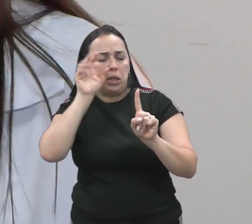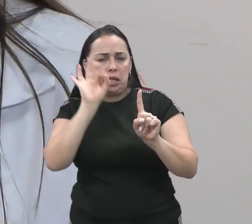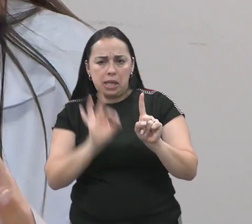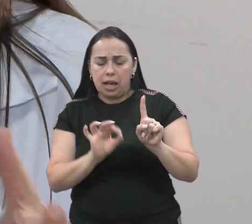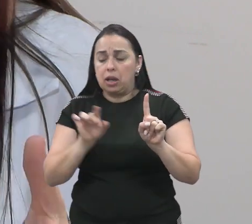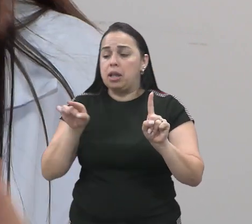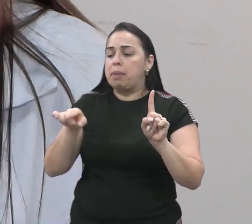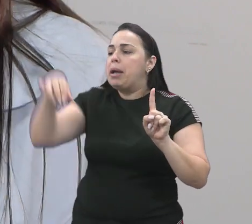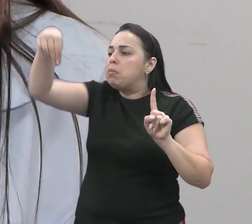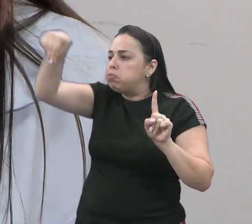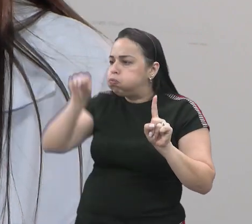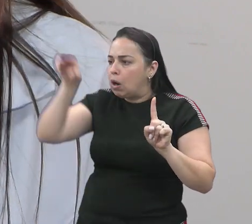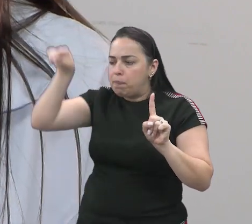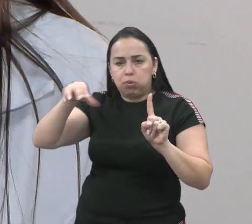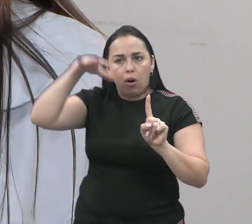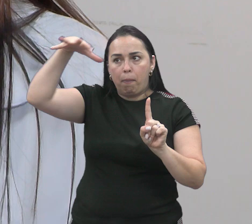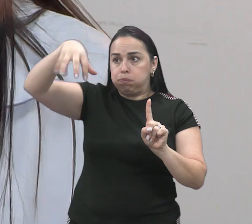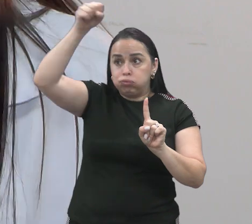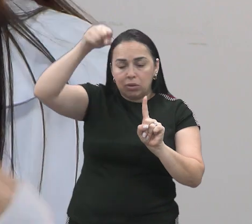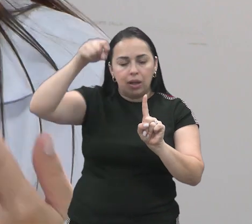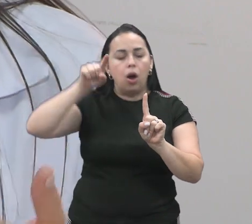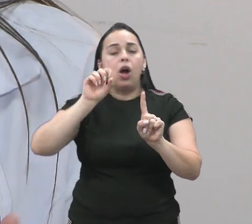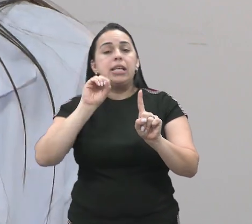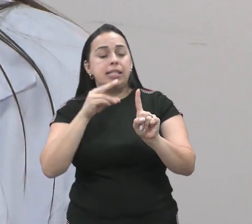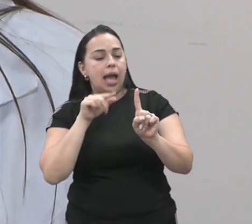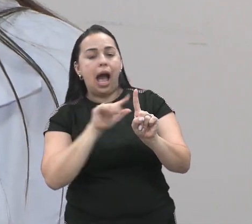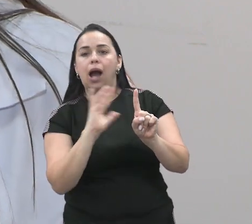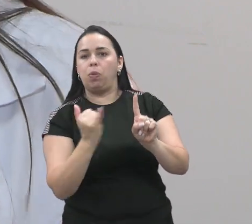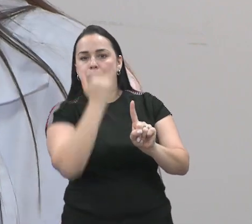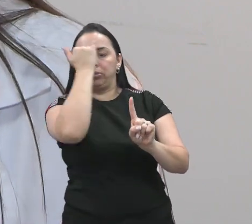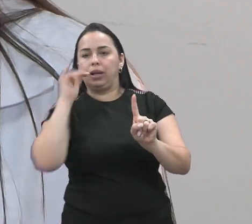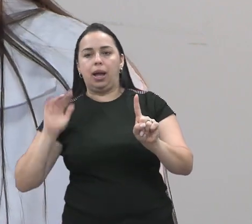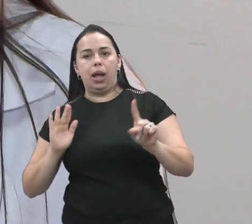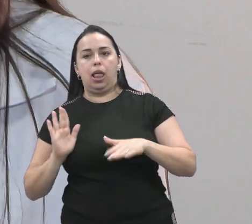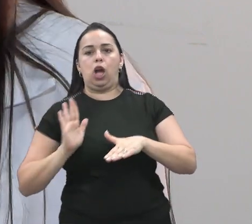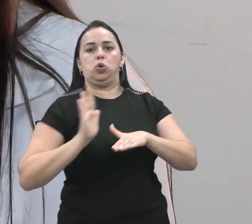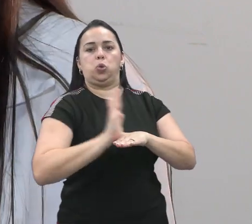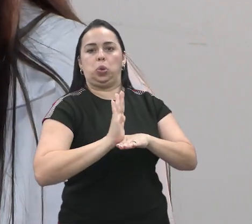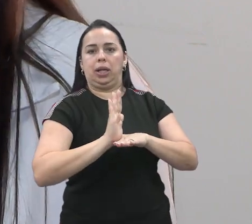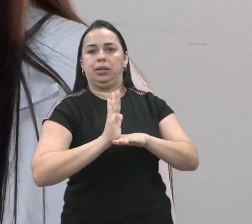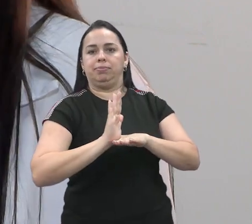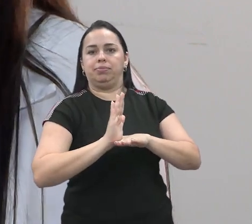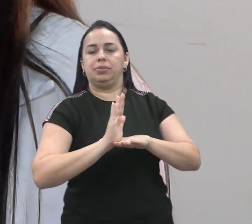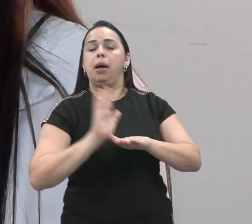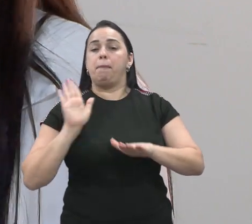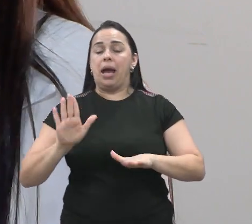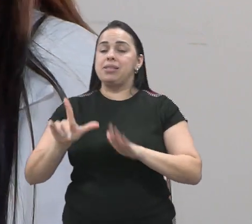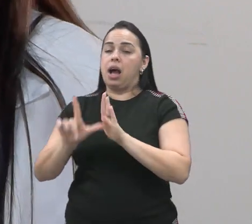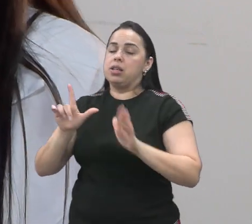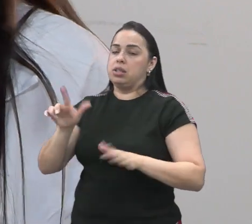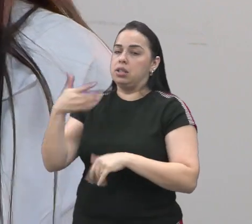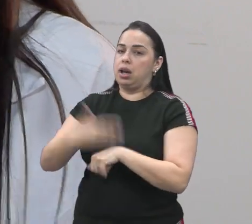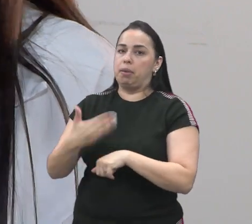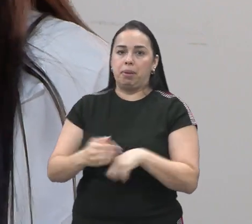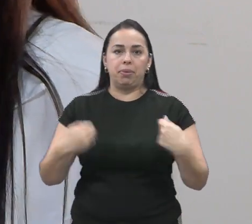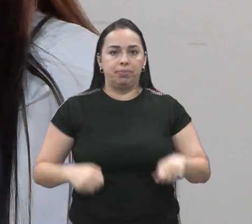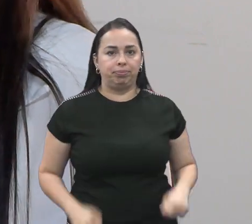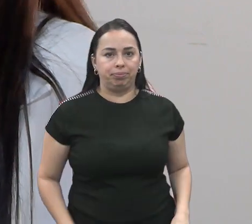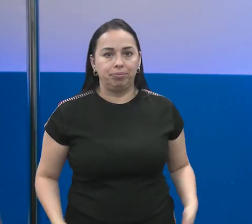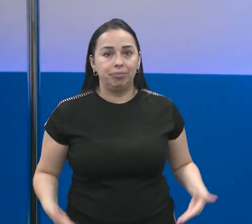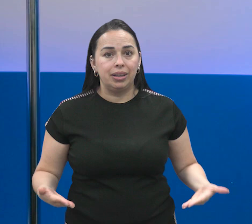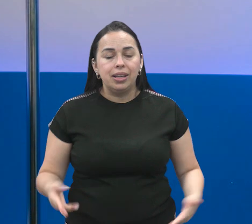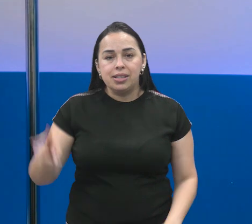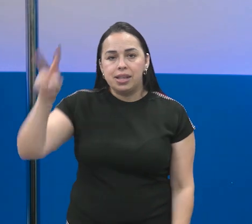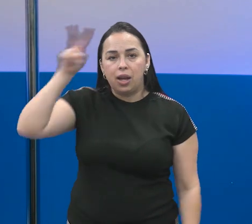o disjuntor que vai ser manipulado naquele momento, ou mesmo socorrer precocemente, de forma adequada, bem treinada, no caso de um